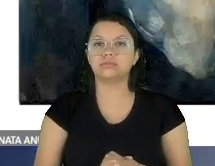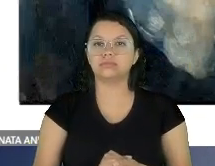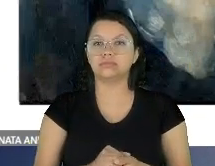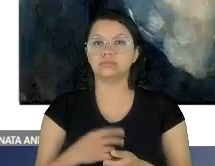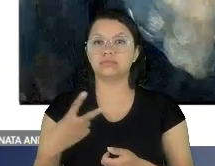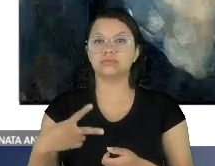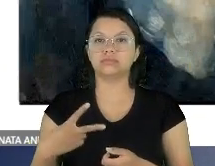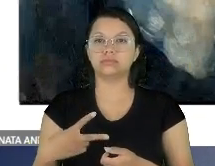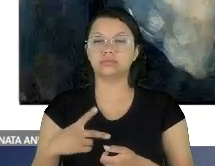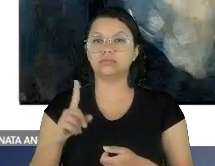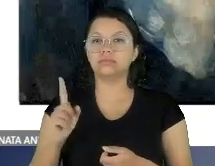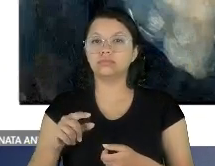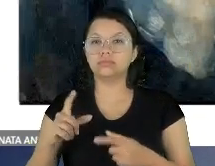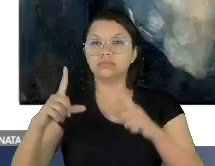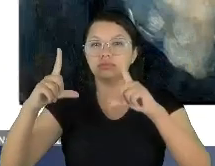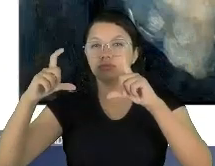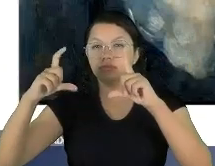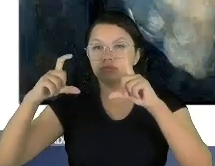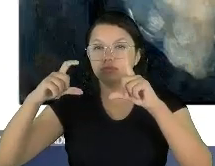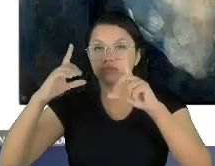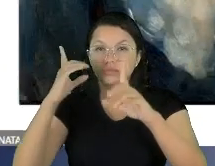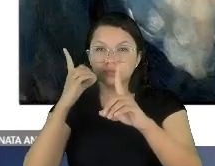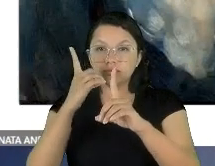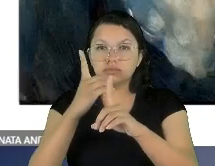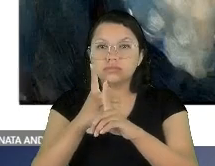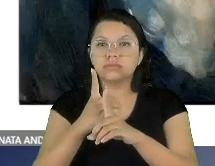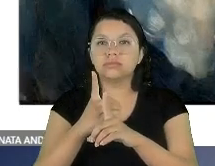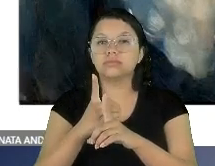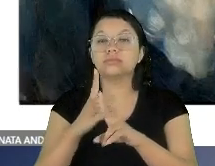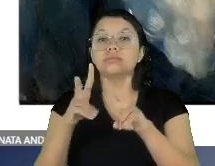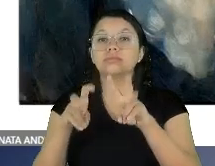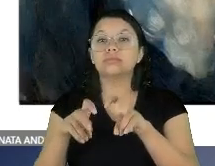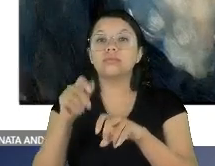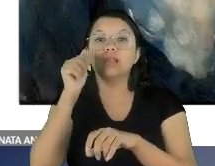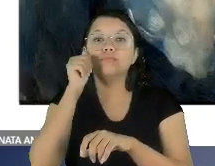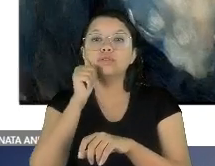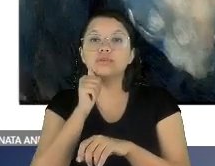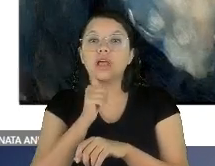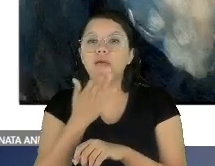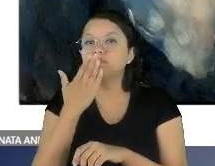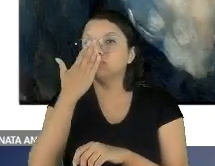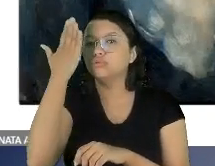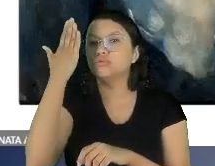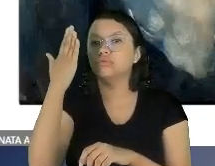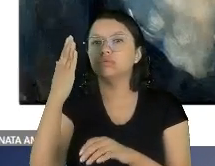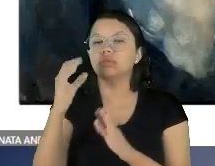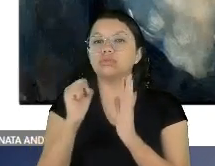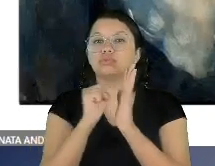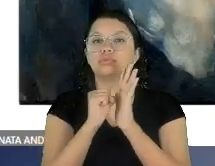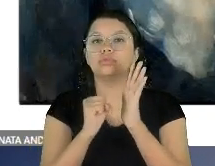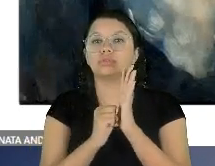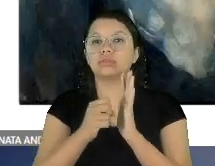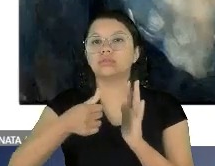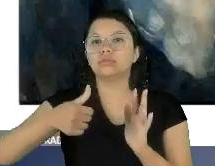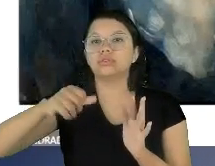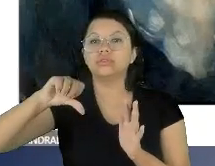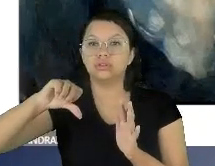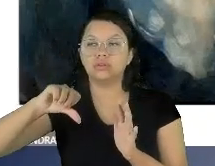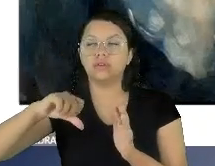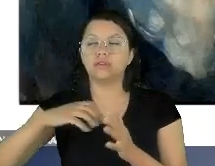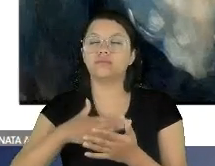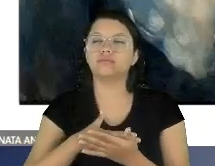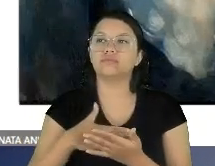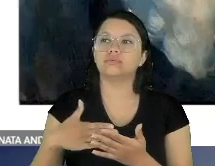e a segunda foi uma foto que foi encontrada sobre as mulheres da vida do século XIX. E